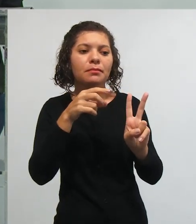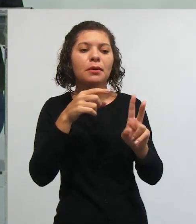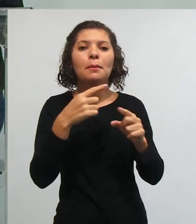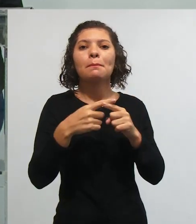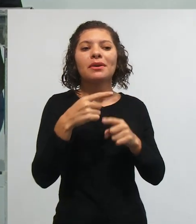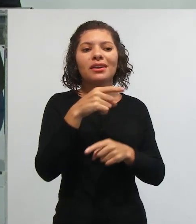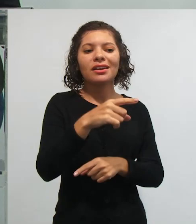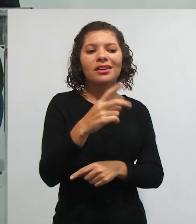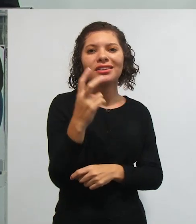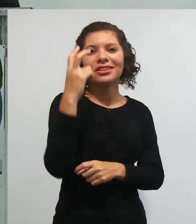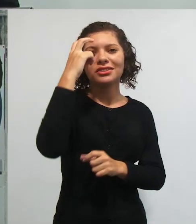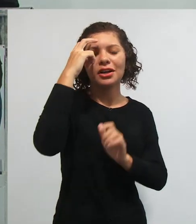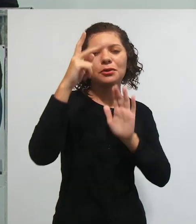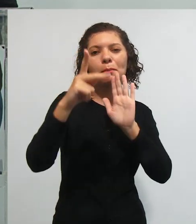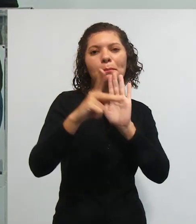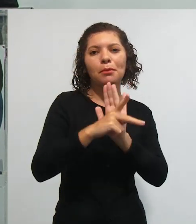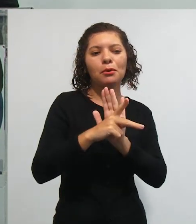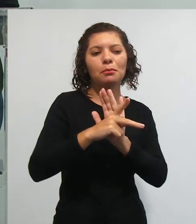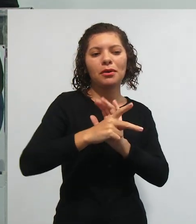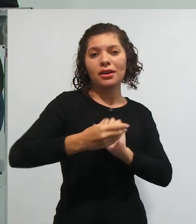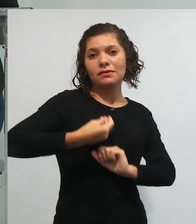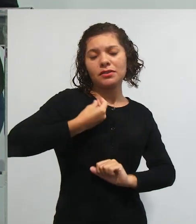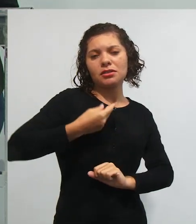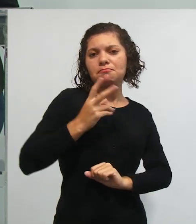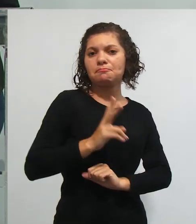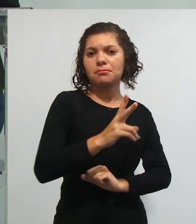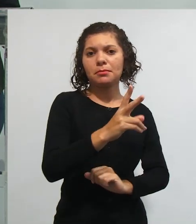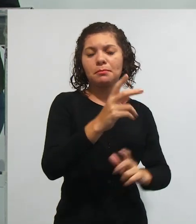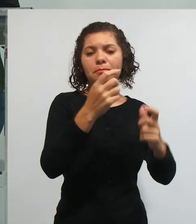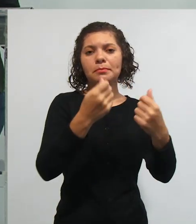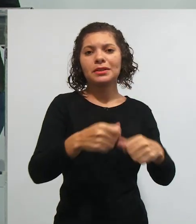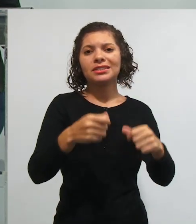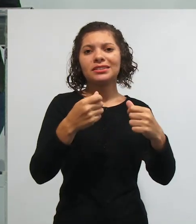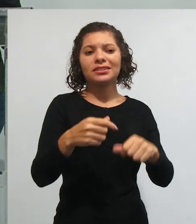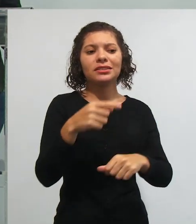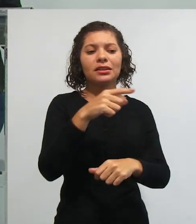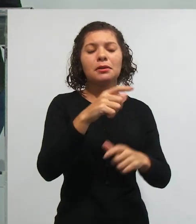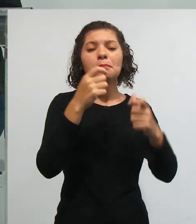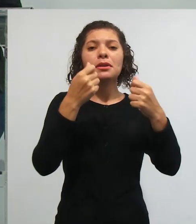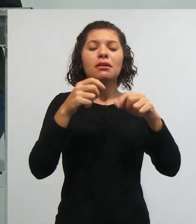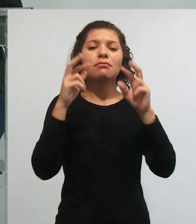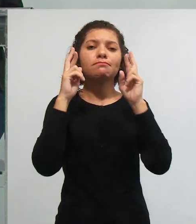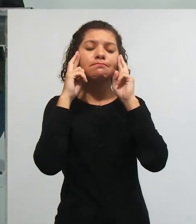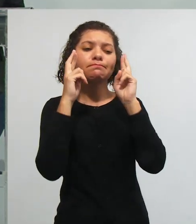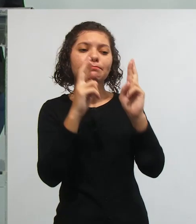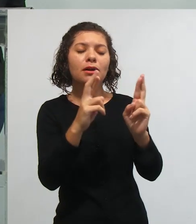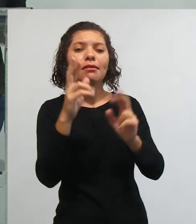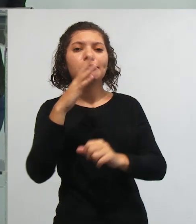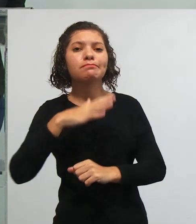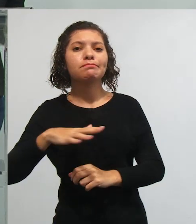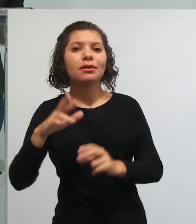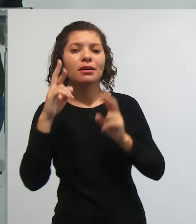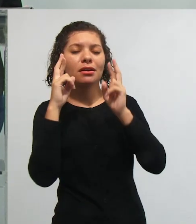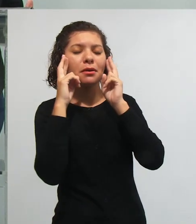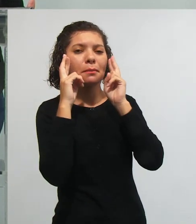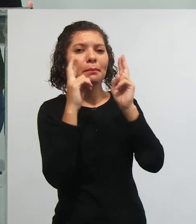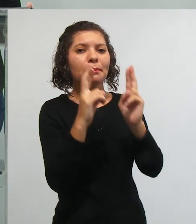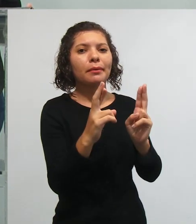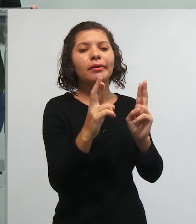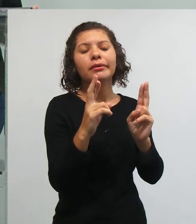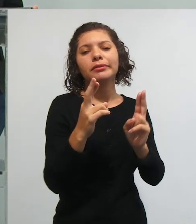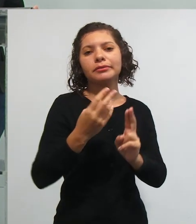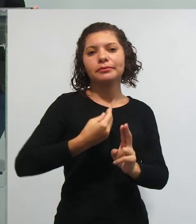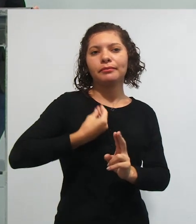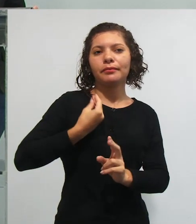tenha preservado a sua identidade também que ele seja respeitado a sua o